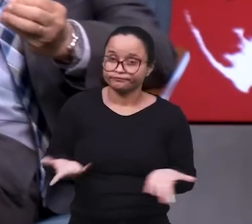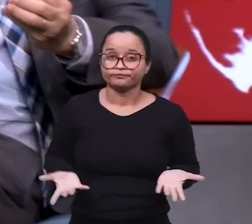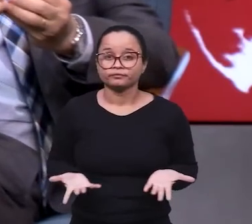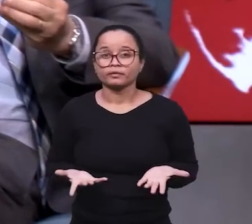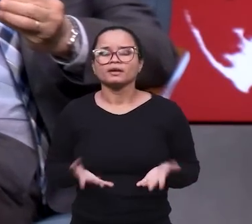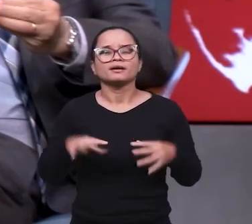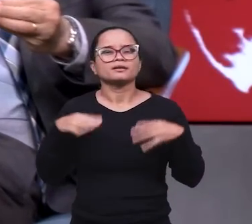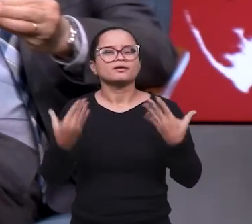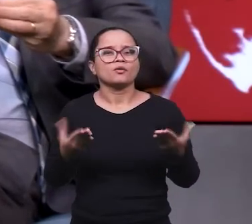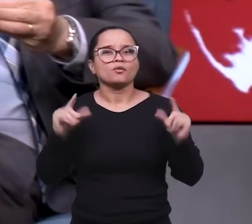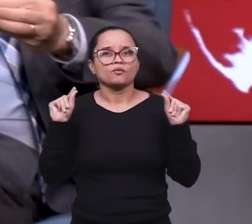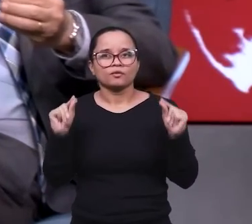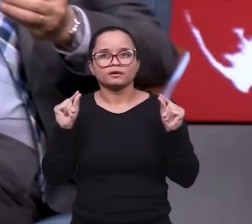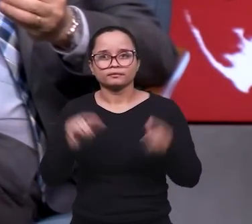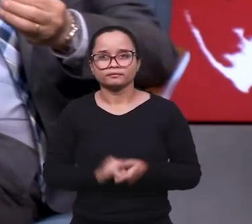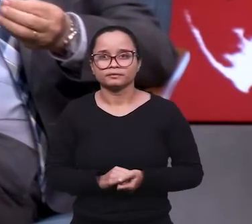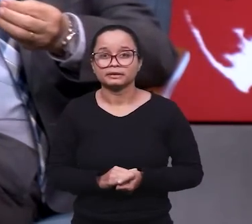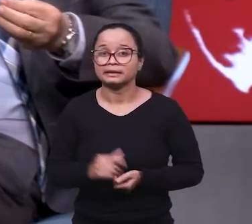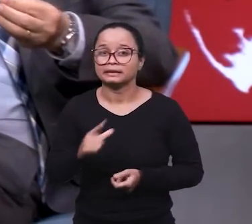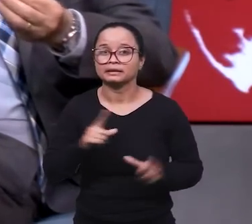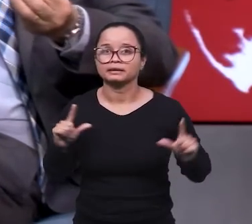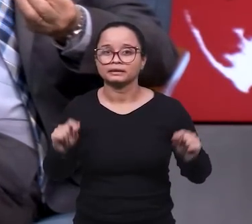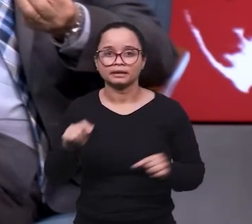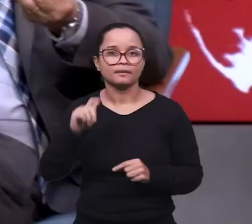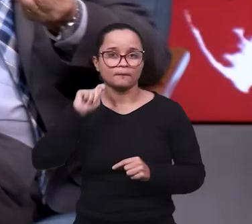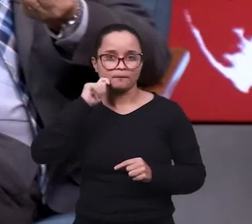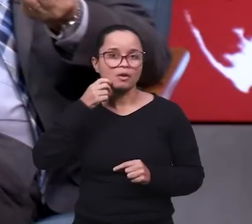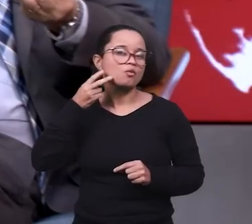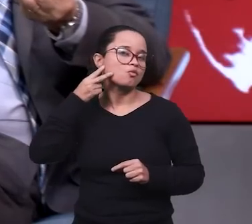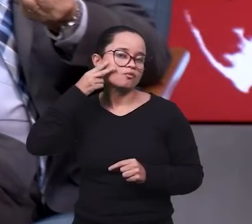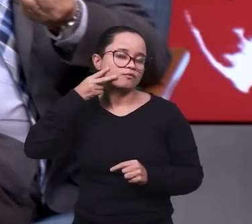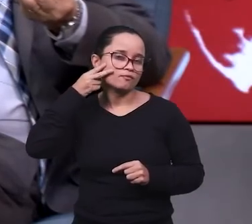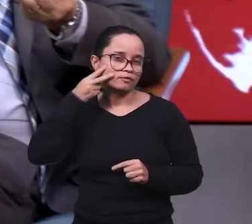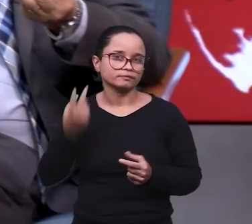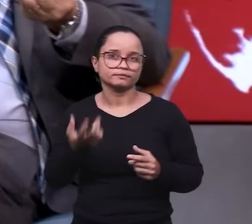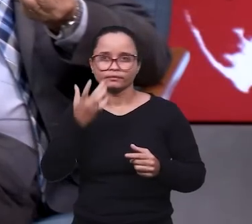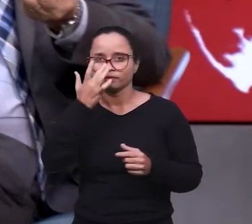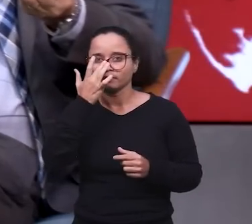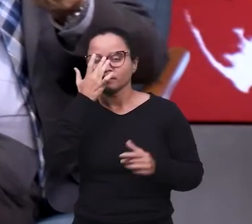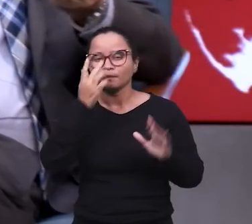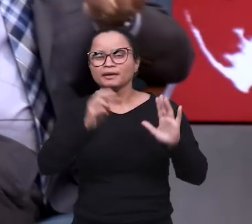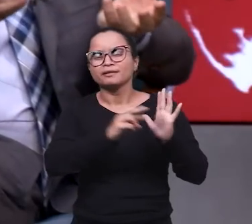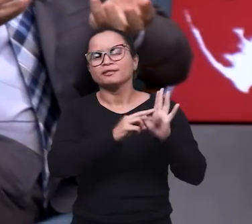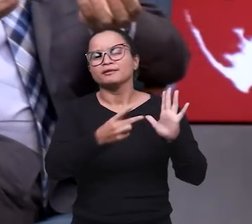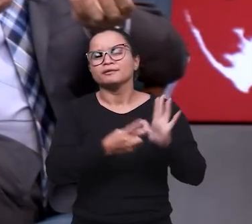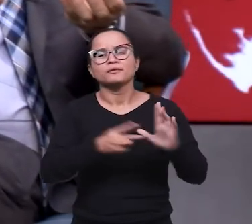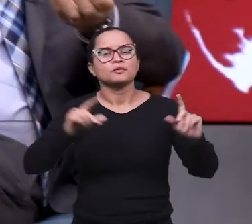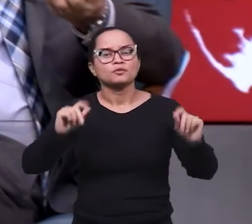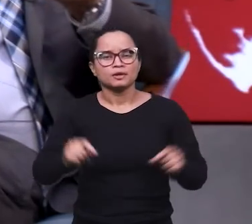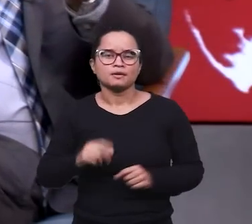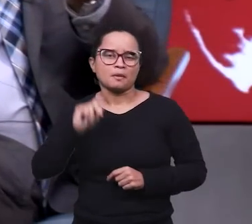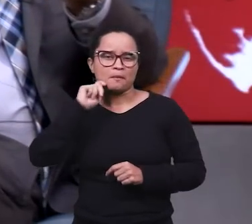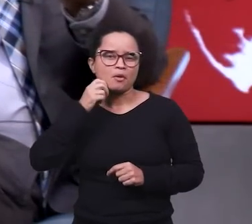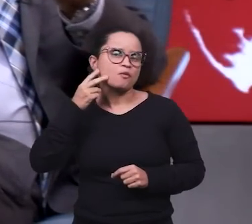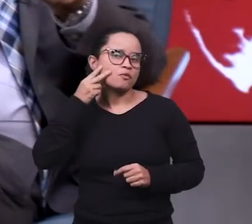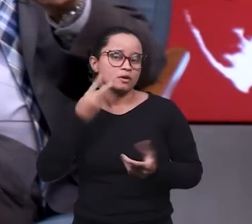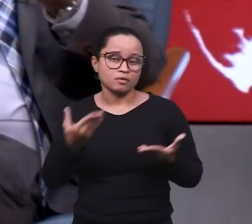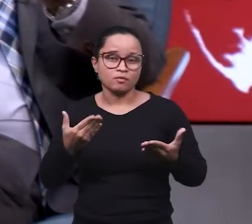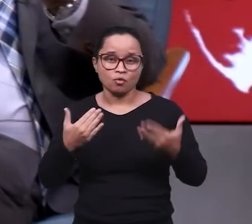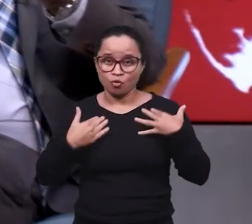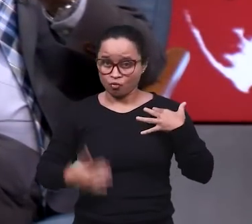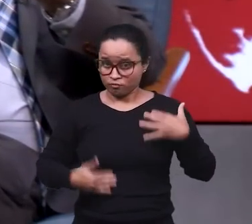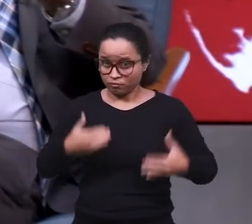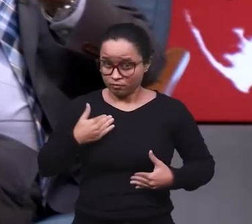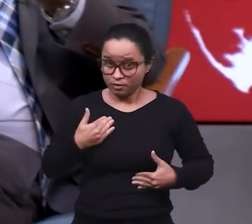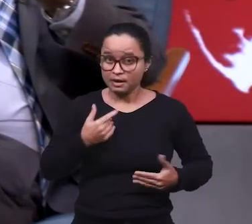que consiste o novo pacto? O novo pacto consiste em pão e vinho. Mas o que significa pão e vinho? Corpo e